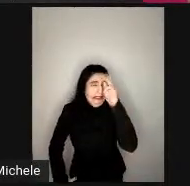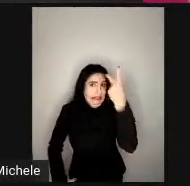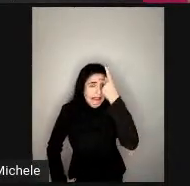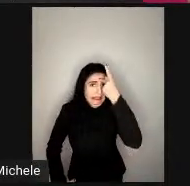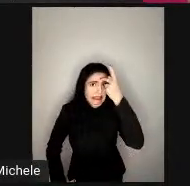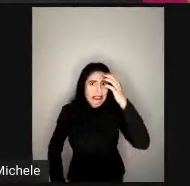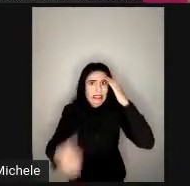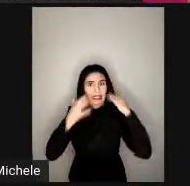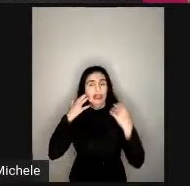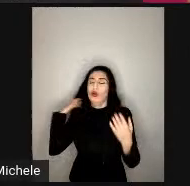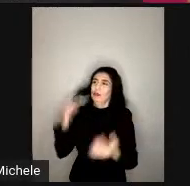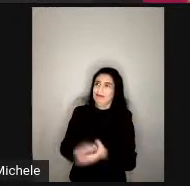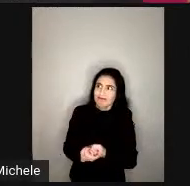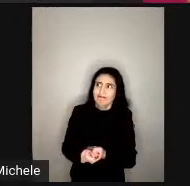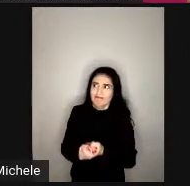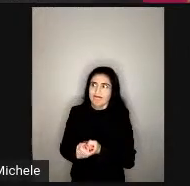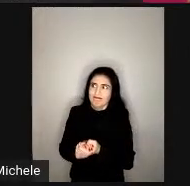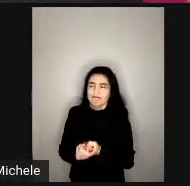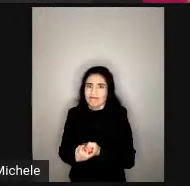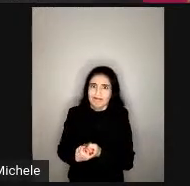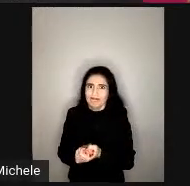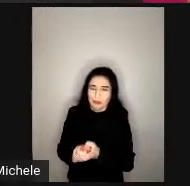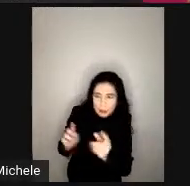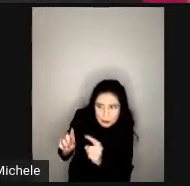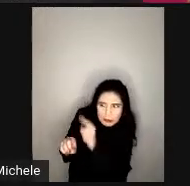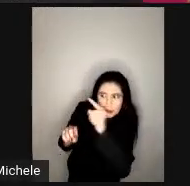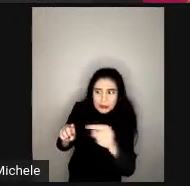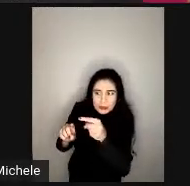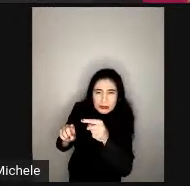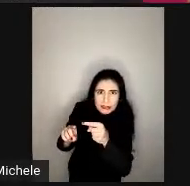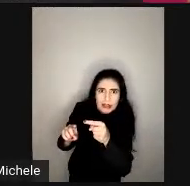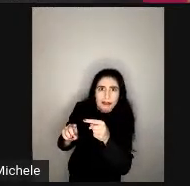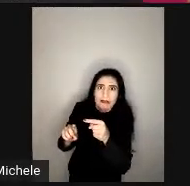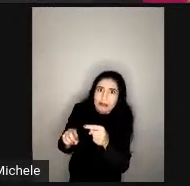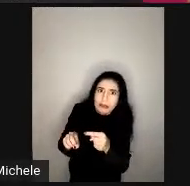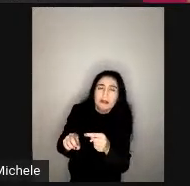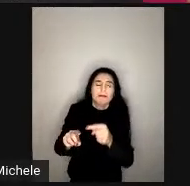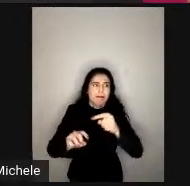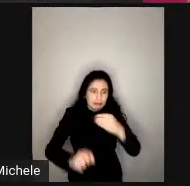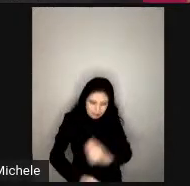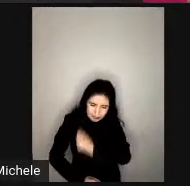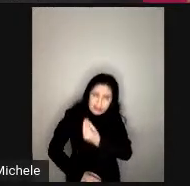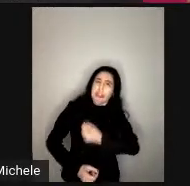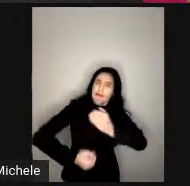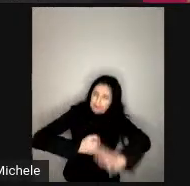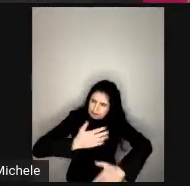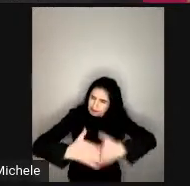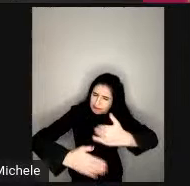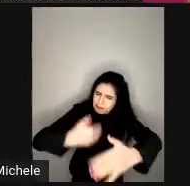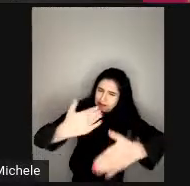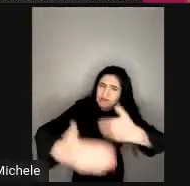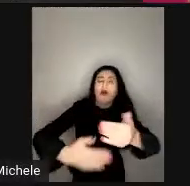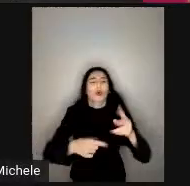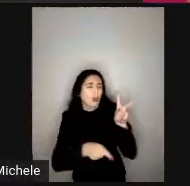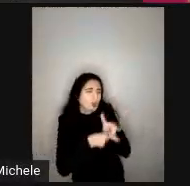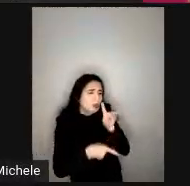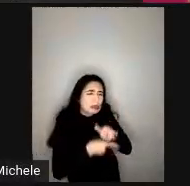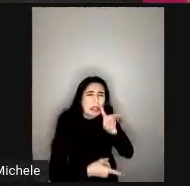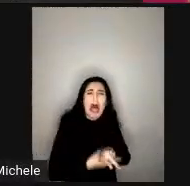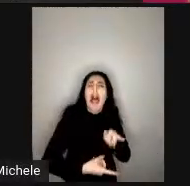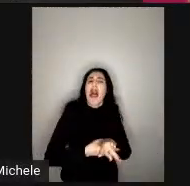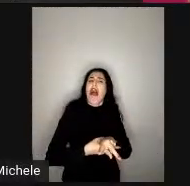ter esse tipo de reação. Devagarinho, as coisas foram se ajeitando, quimio aconteceu, o tratamento aconteceu